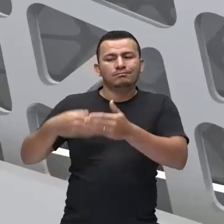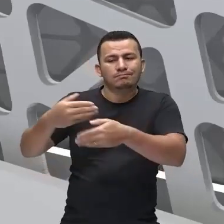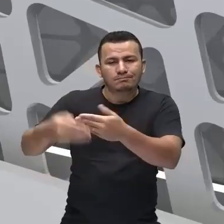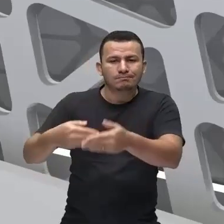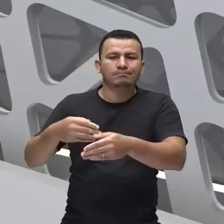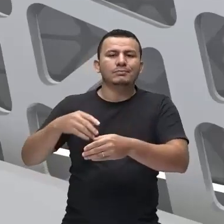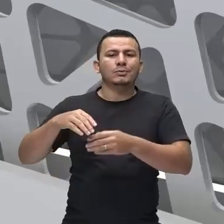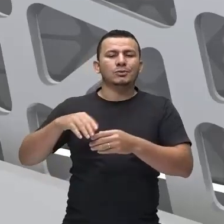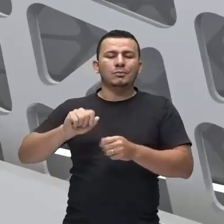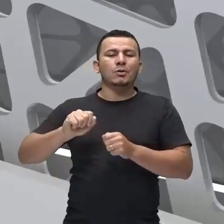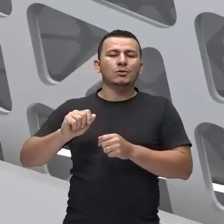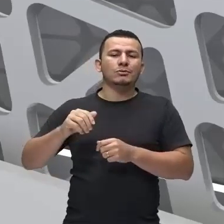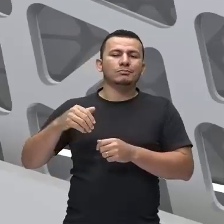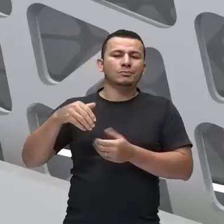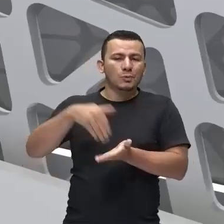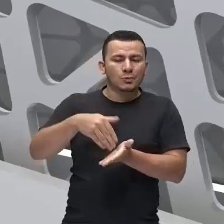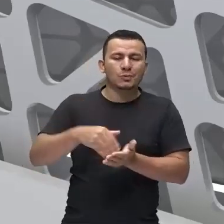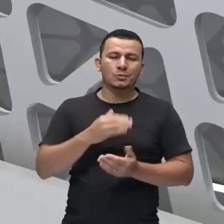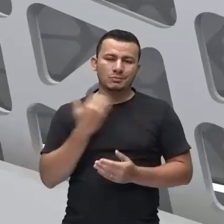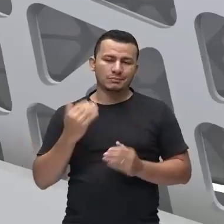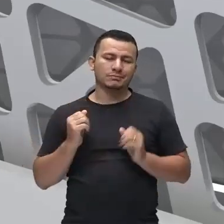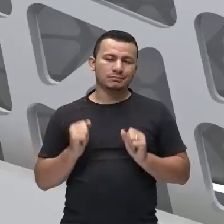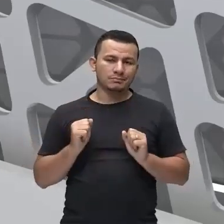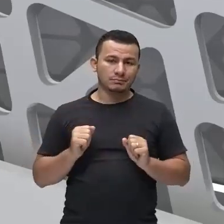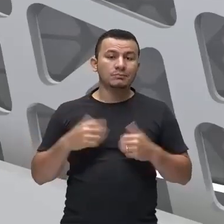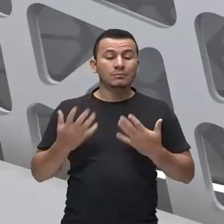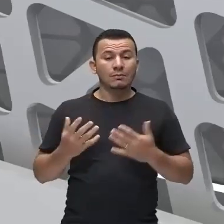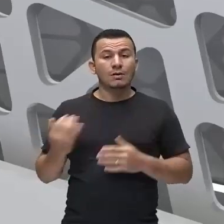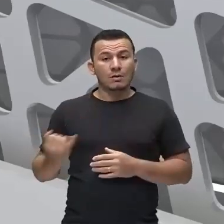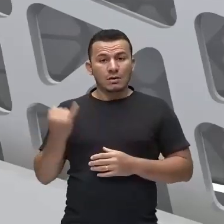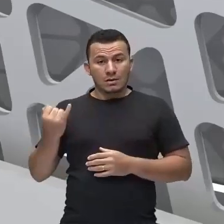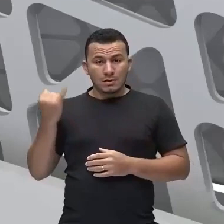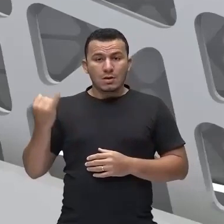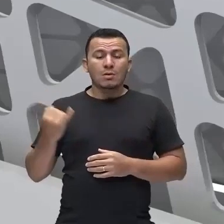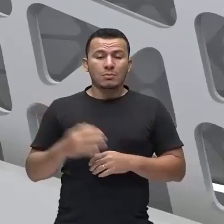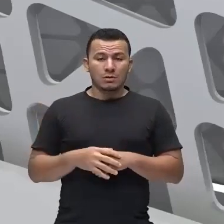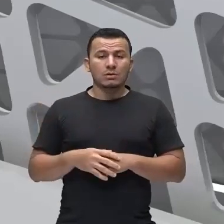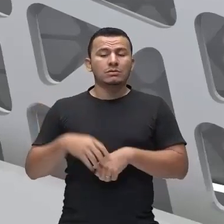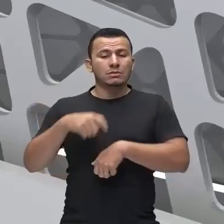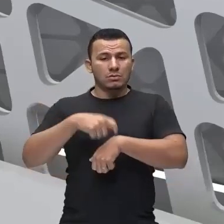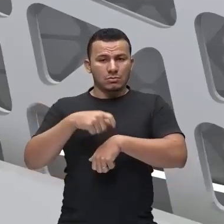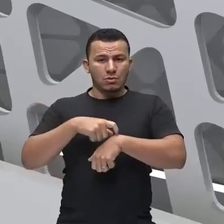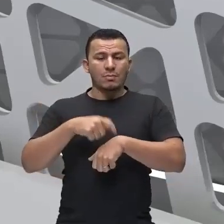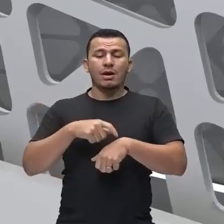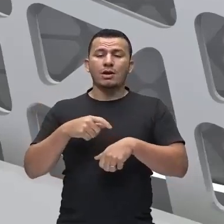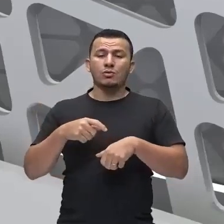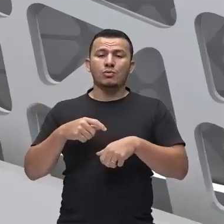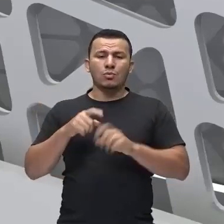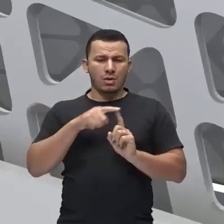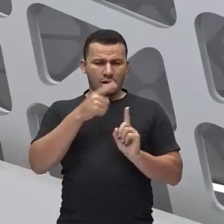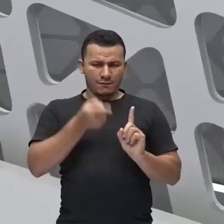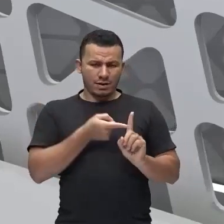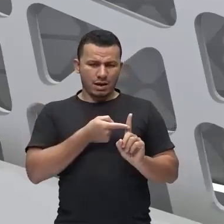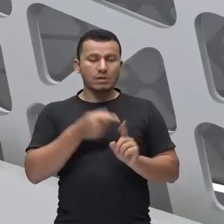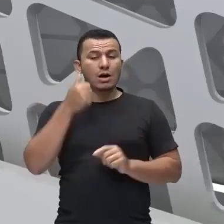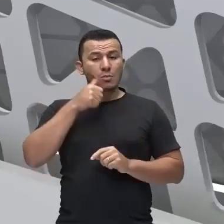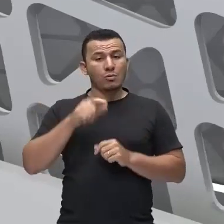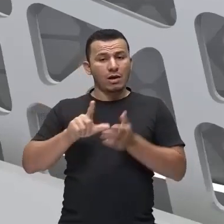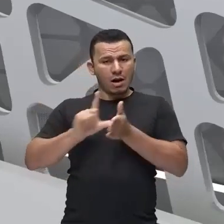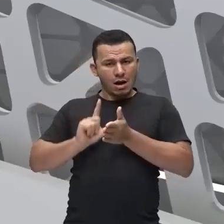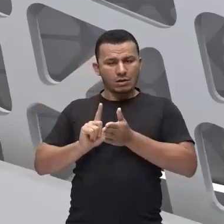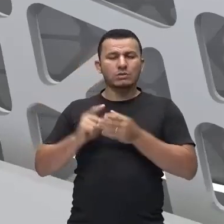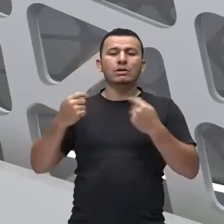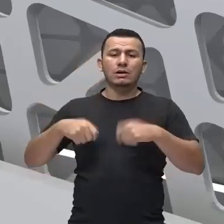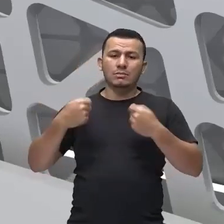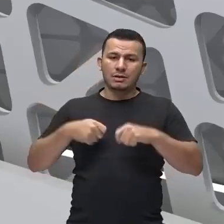acaba falecendo. Então, é importante que, ao se preparar para engravidar, a mulher ela